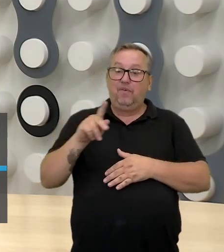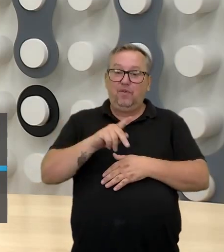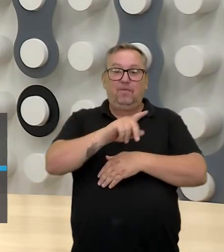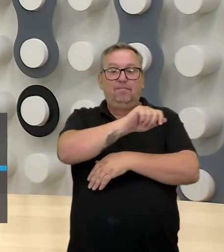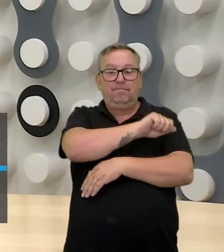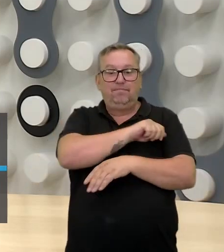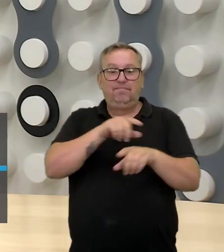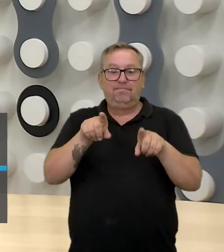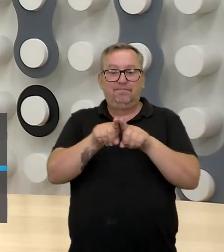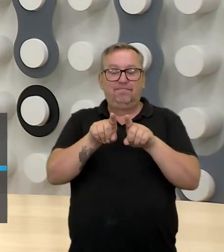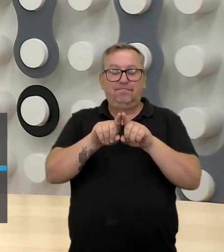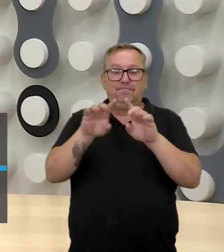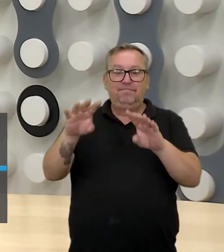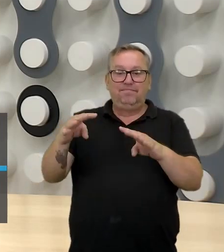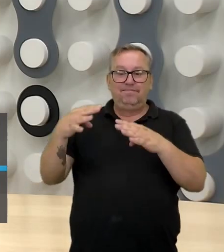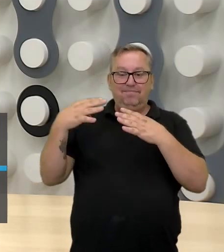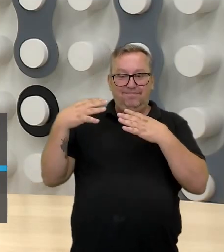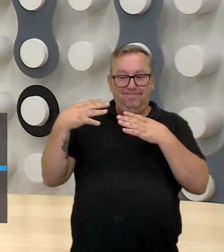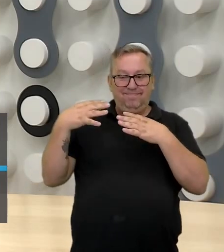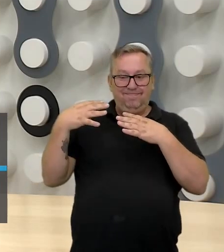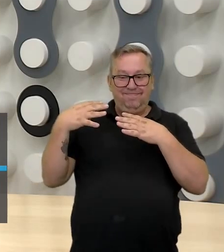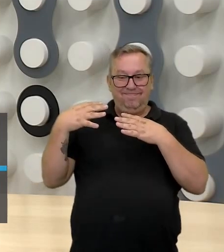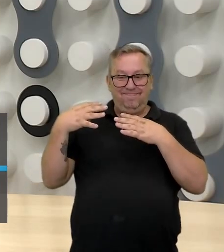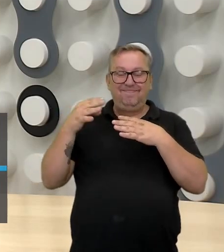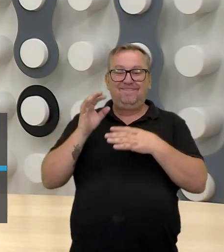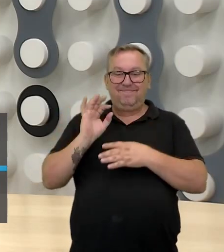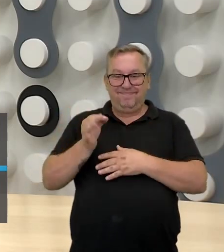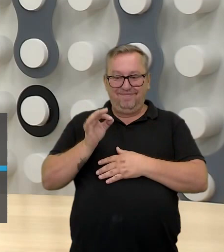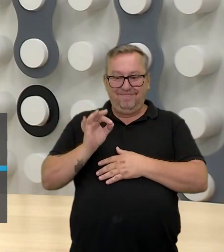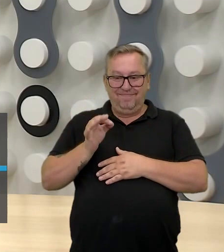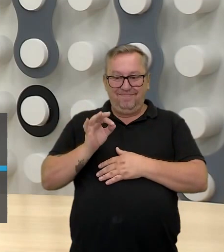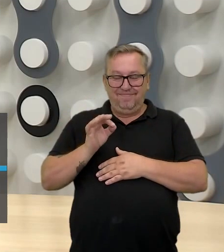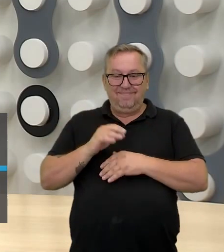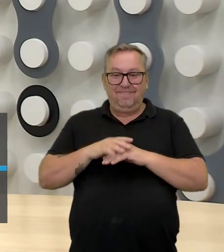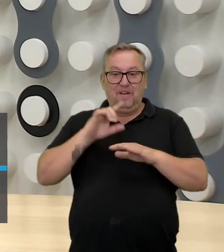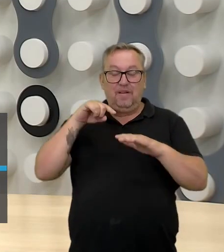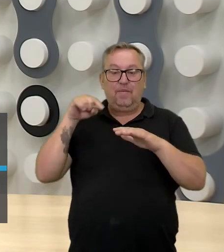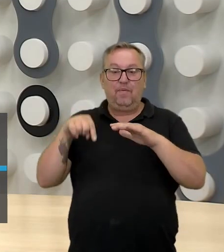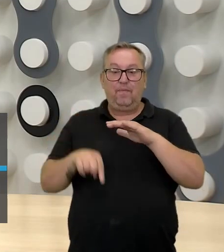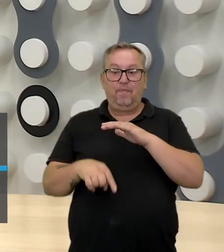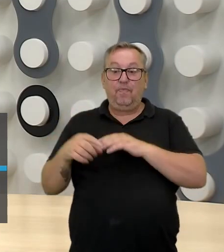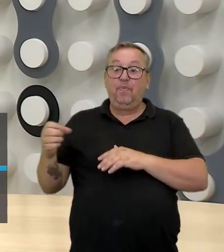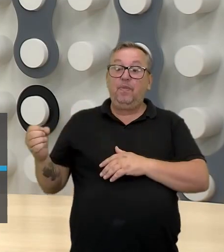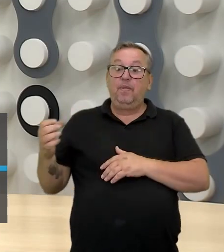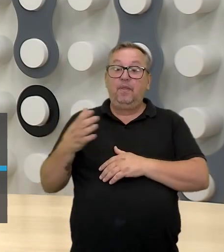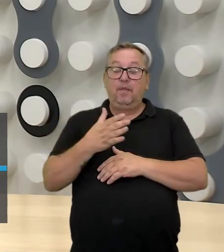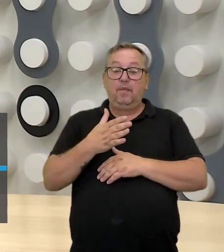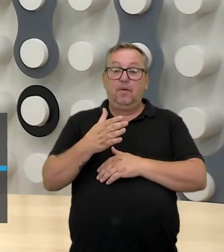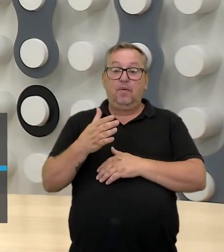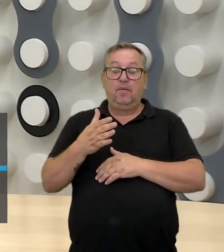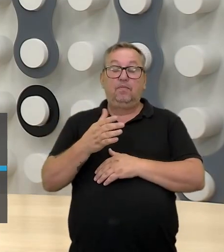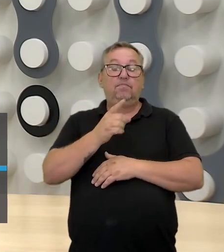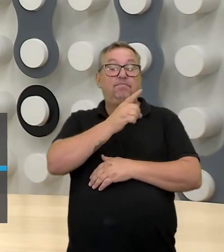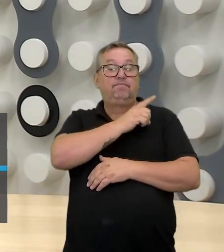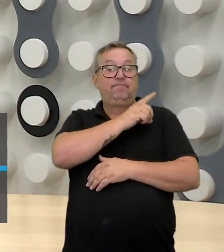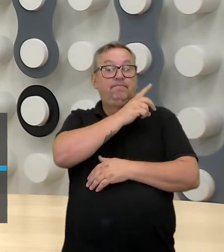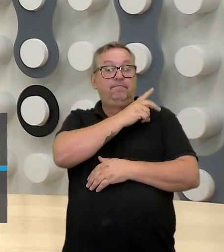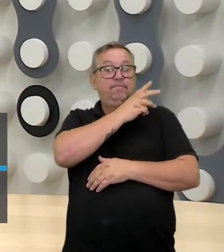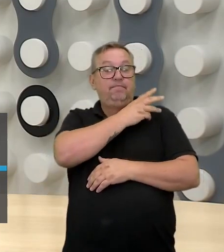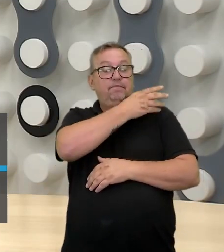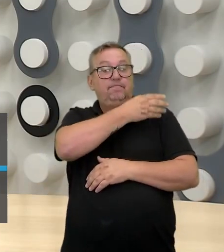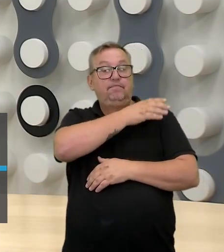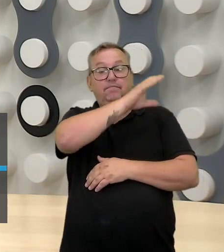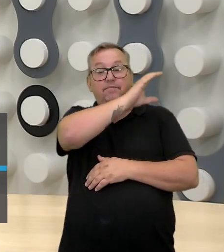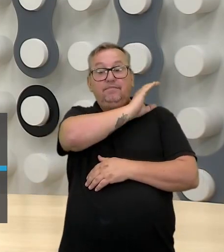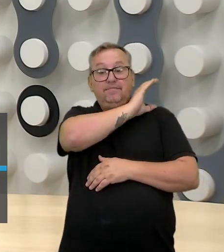né, e quem nos acompanha aí de maneira geral nesses aprofundamentos aí, nessa novidade aí do novo ensino médio, tá? Então a gente já vai